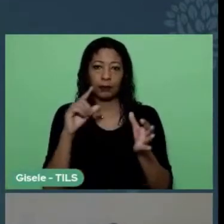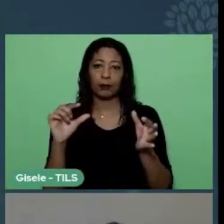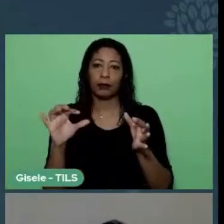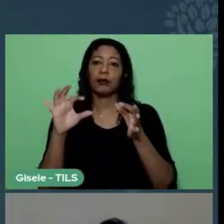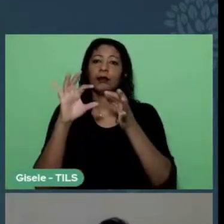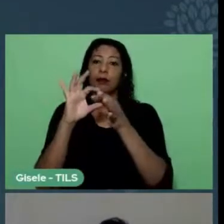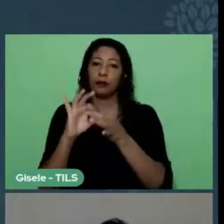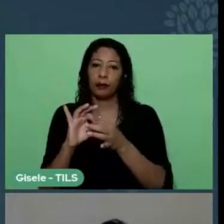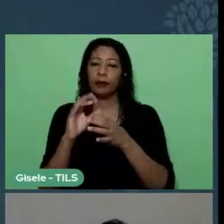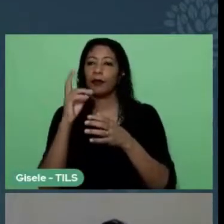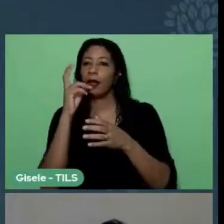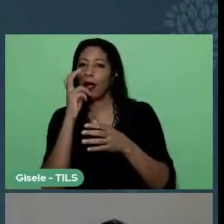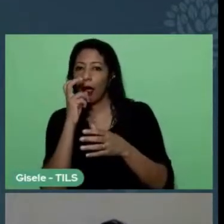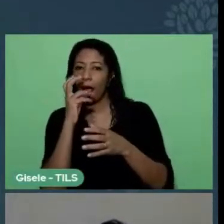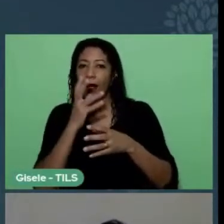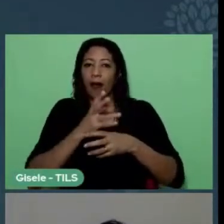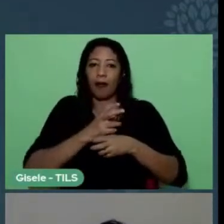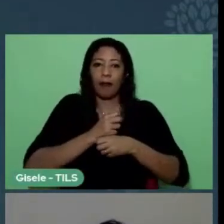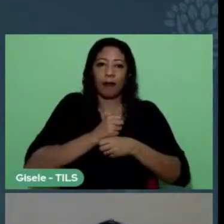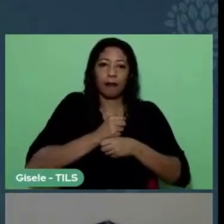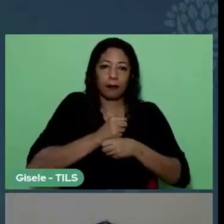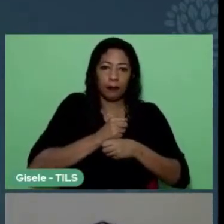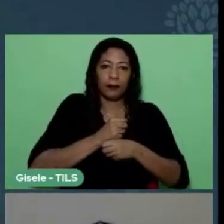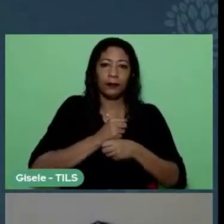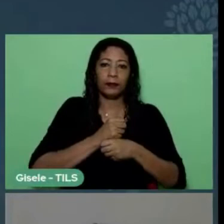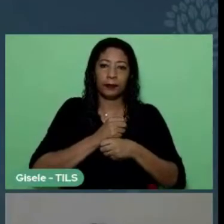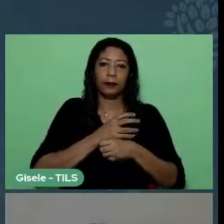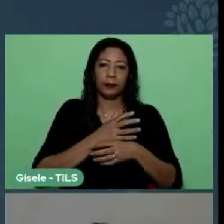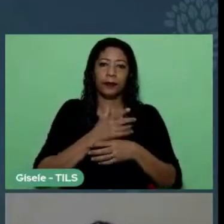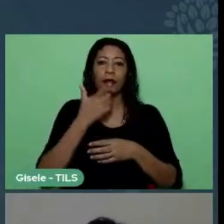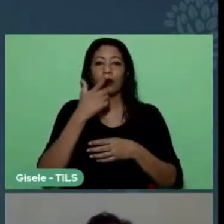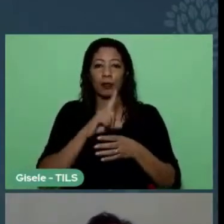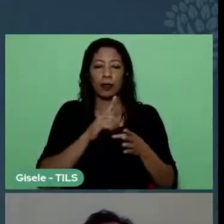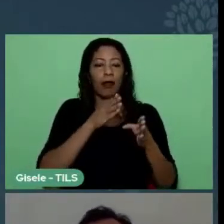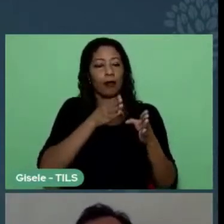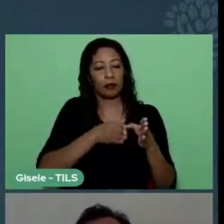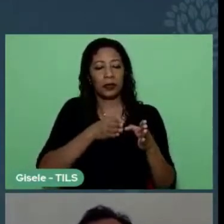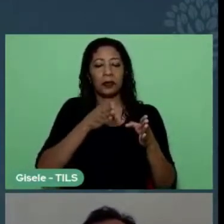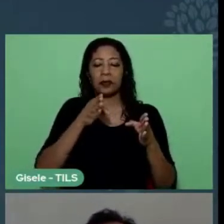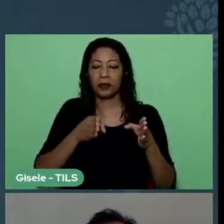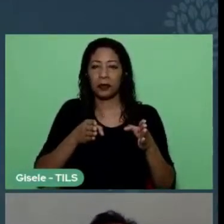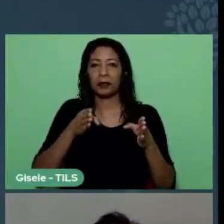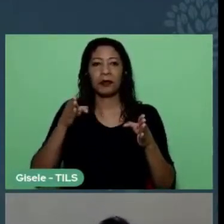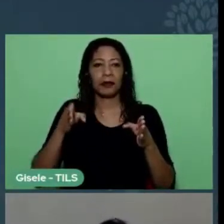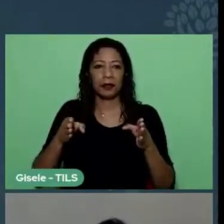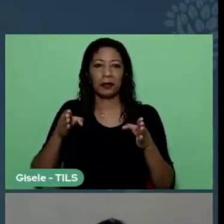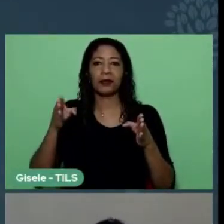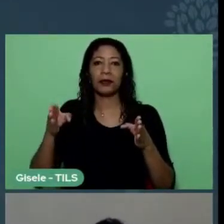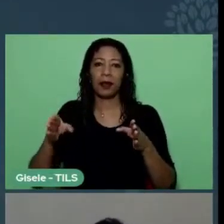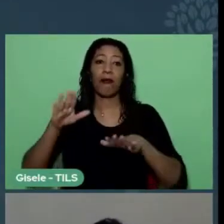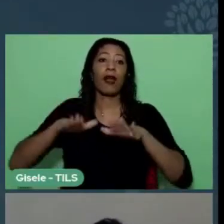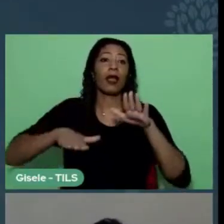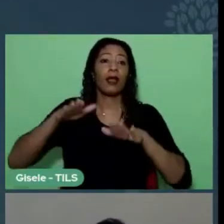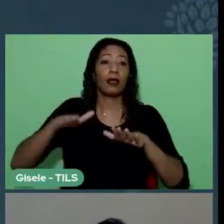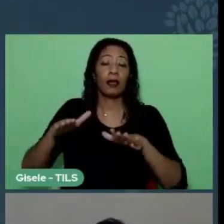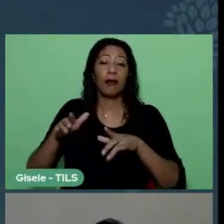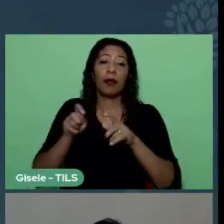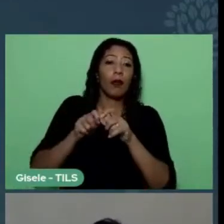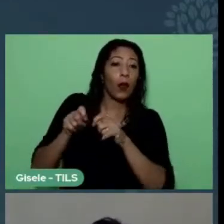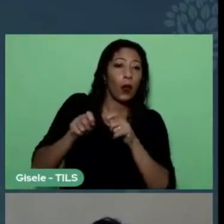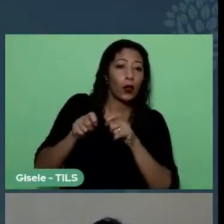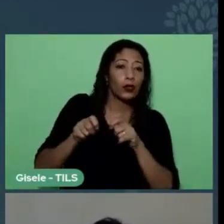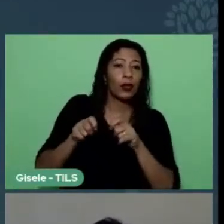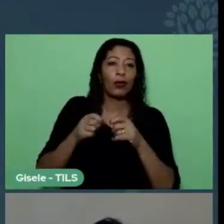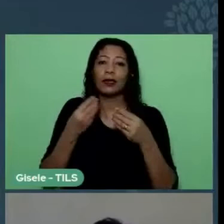corticoide inalatório ou beta-2 de longa, se necessário, e aí segue a mesma coisa do anterior, caso ele não tenha controle, aí eu vou mantendo